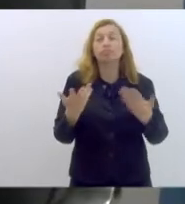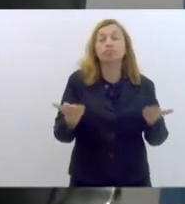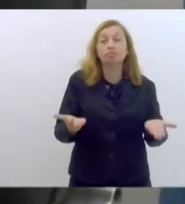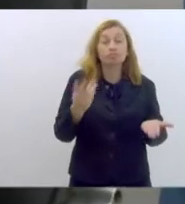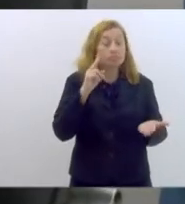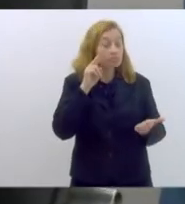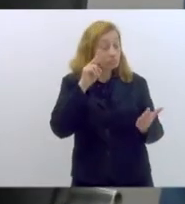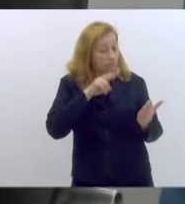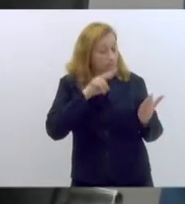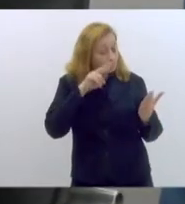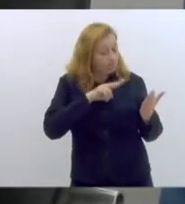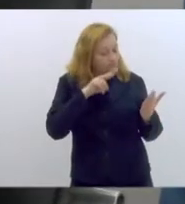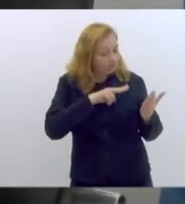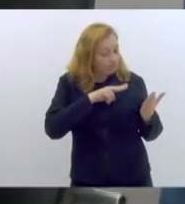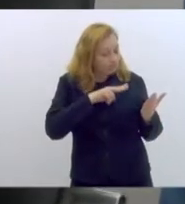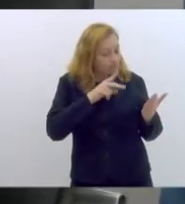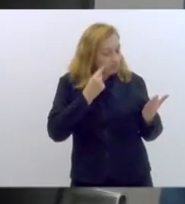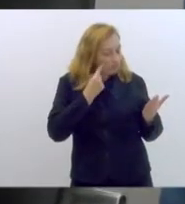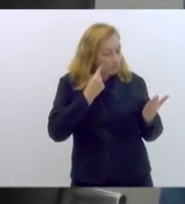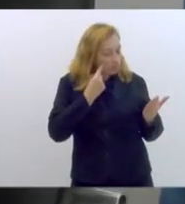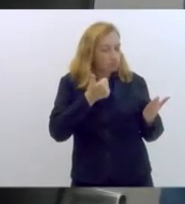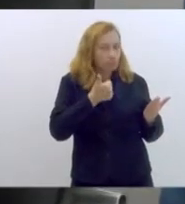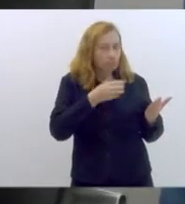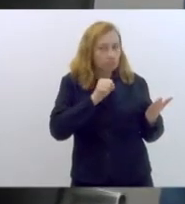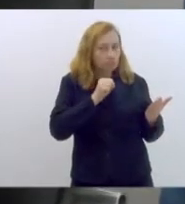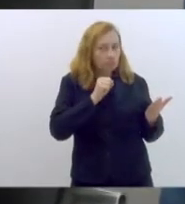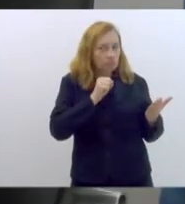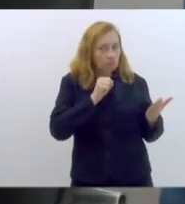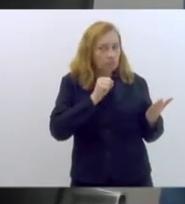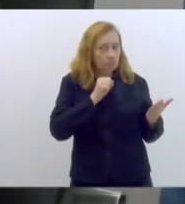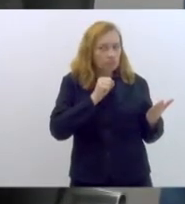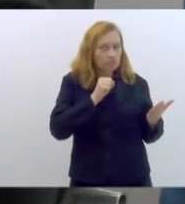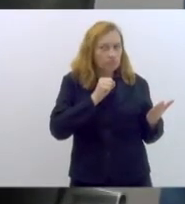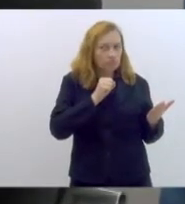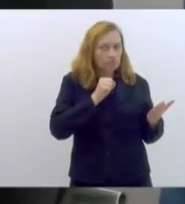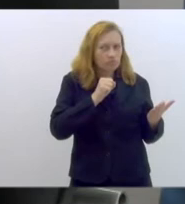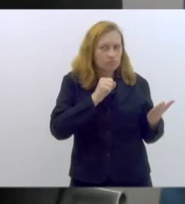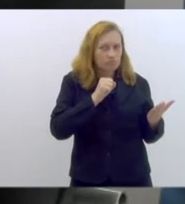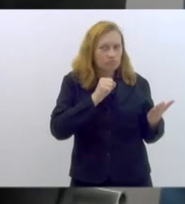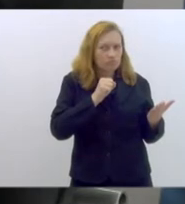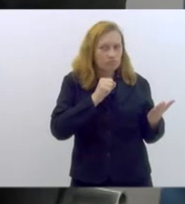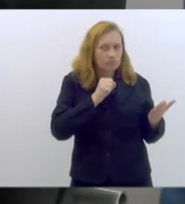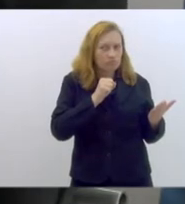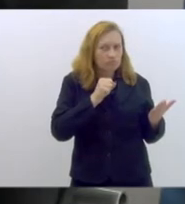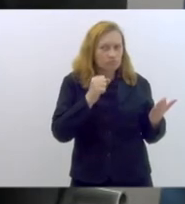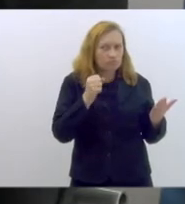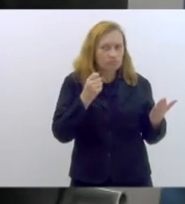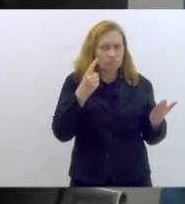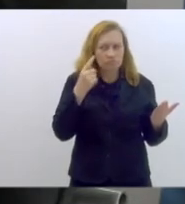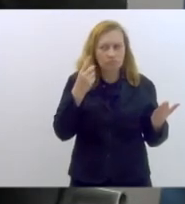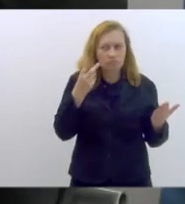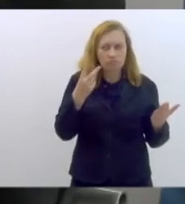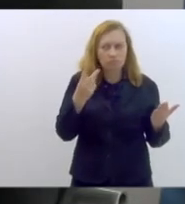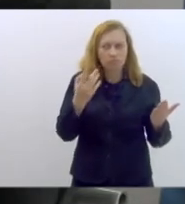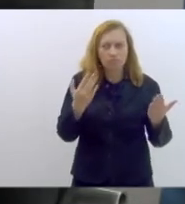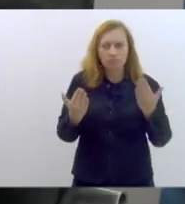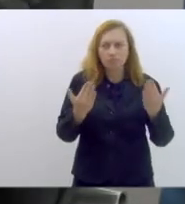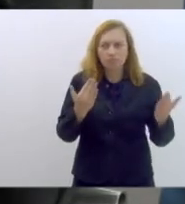lê aqui esses 18 e coteja lá com o Tesouro